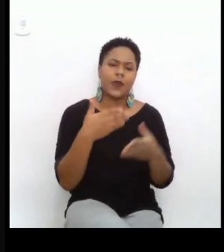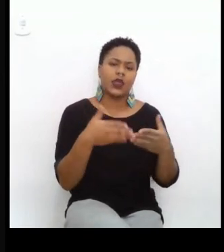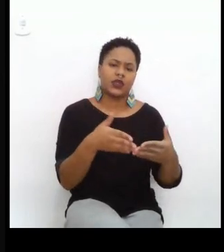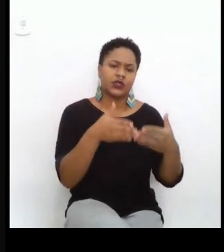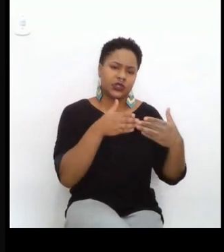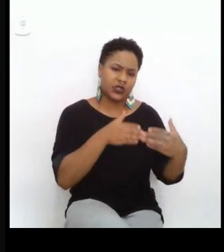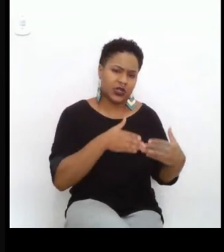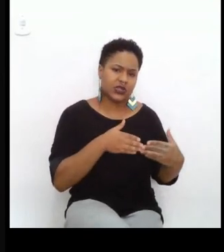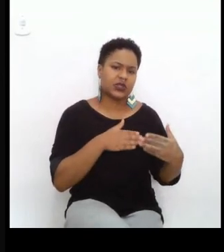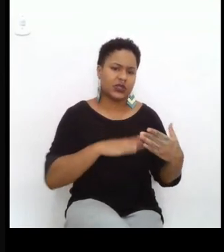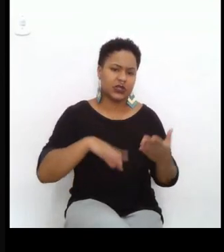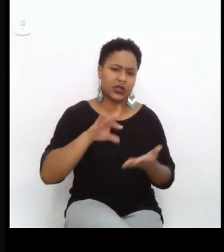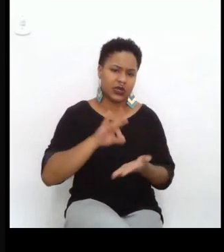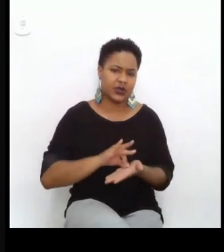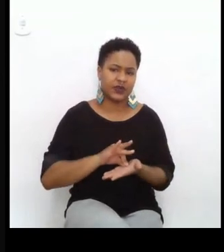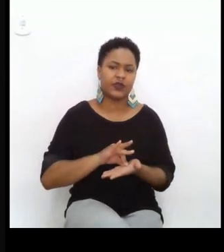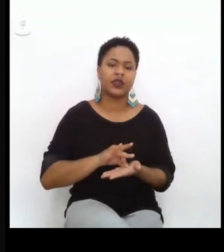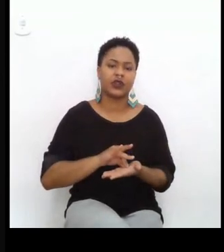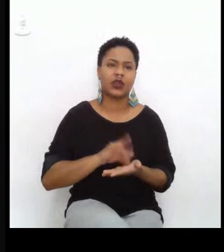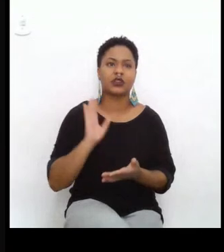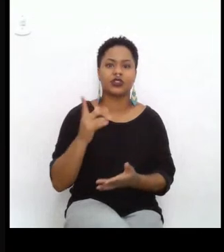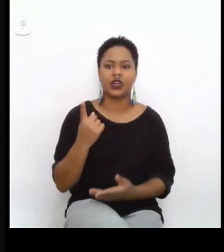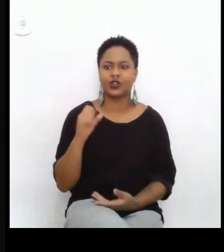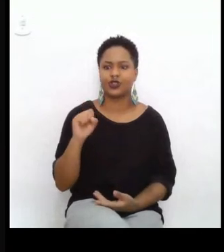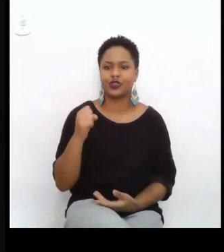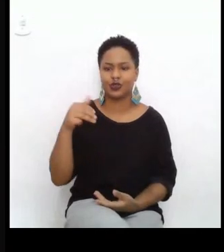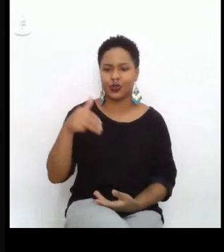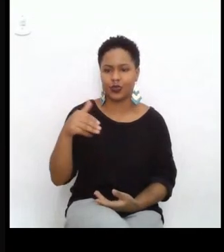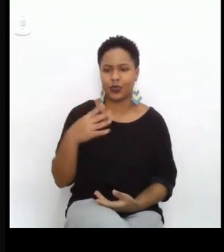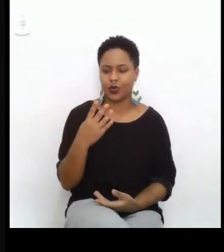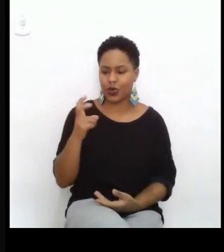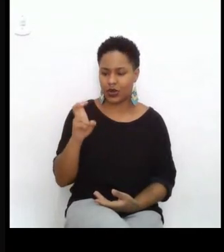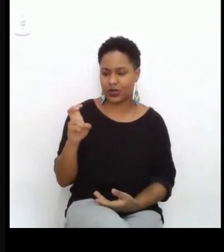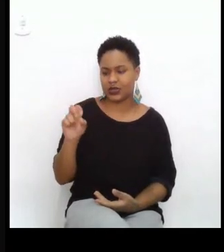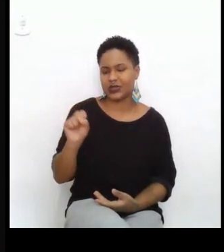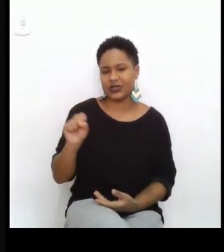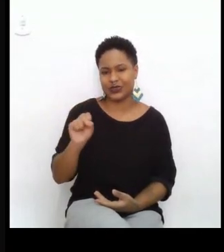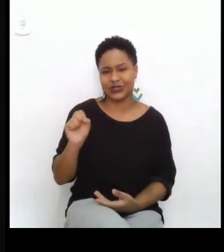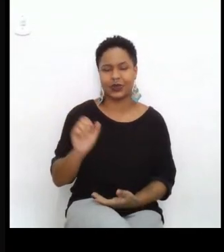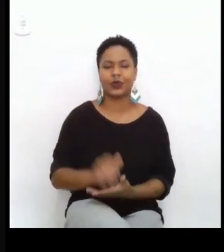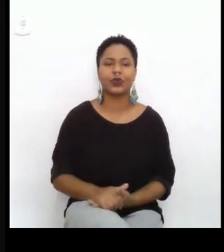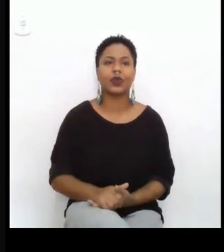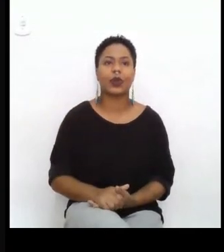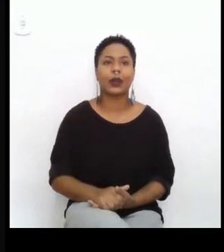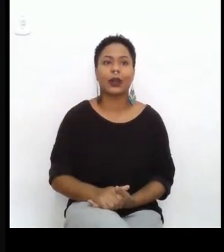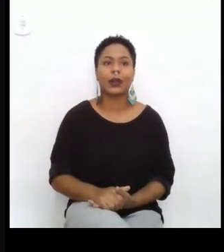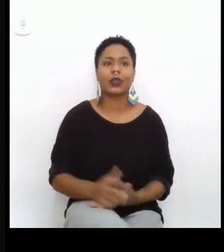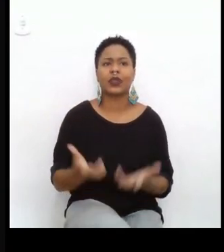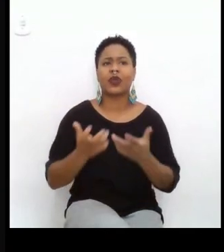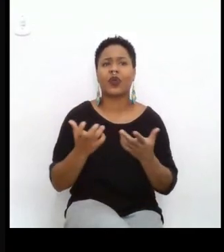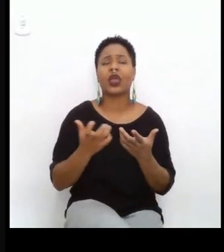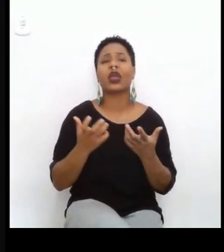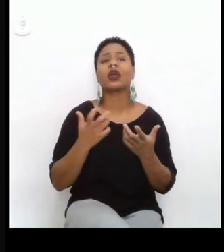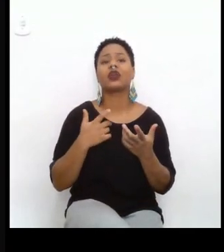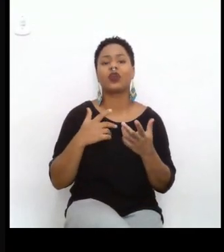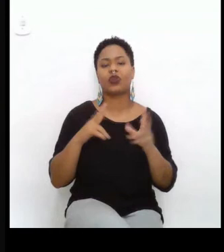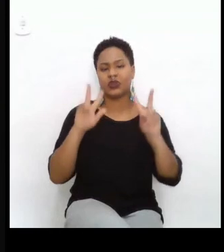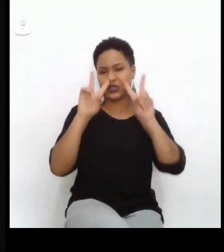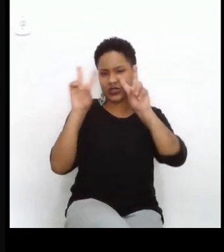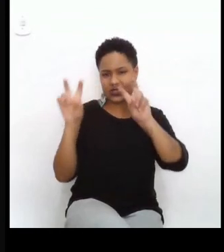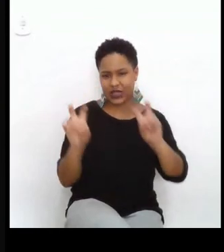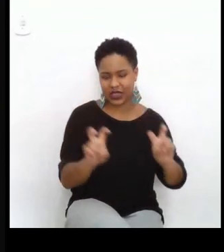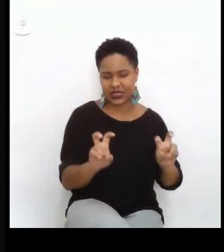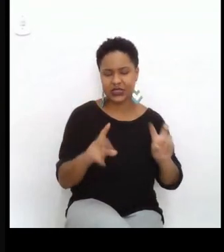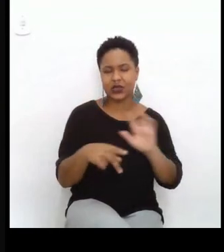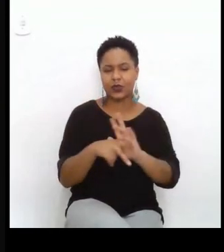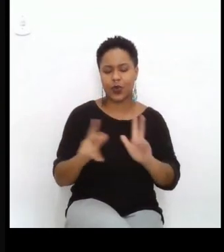verdade já chegando aos 18 minutos e 45 segundos para fazer uma citação de um fragmento do texto